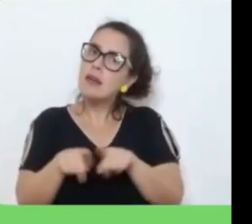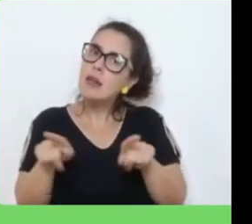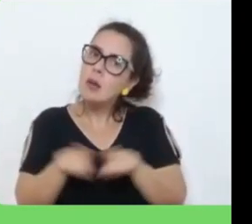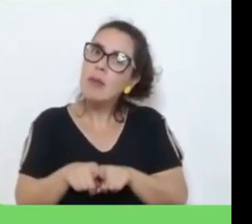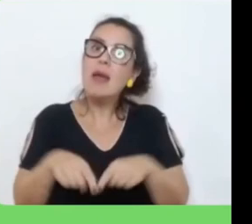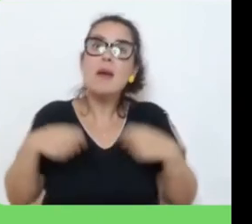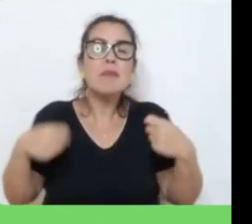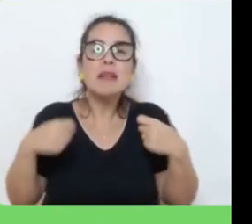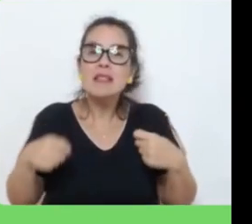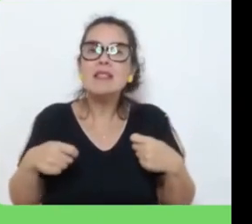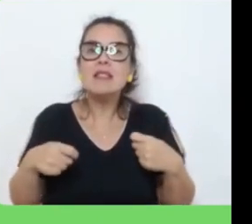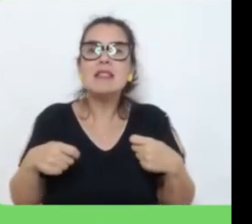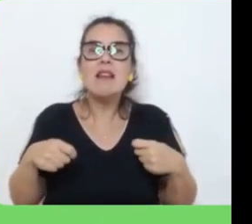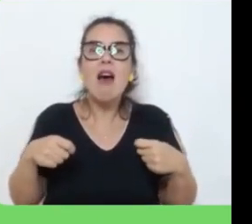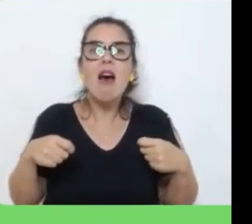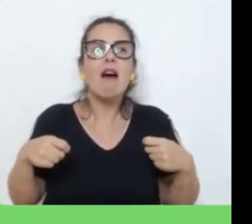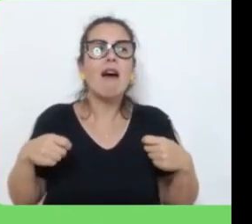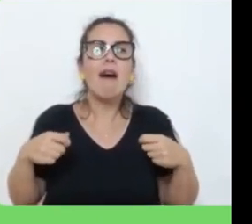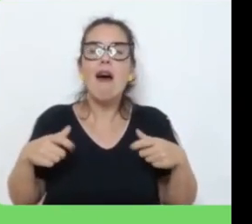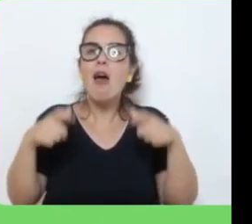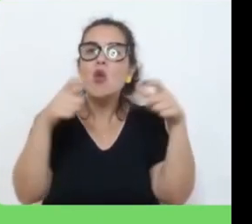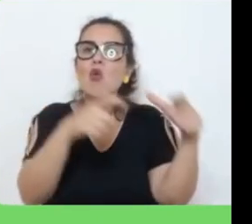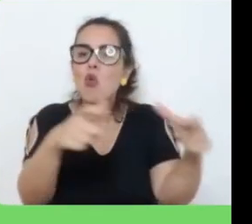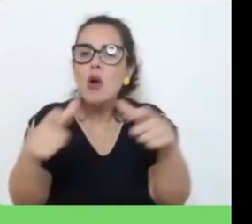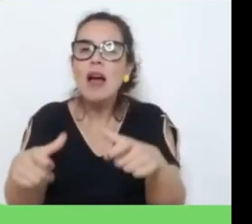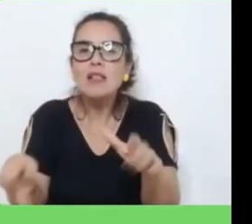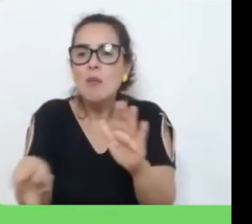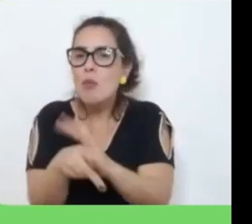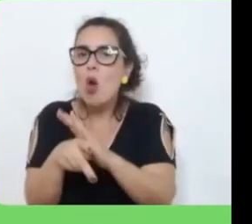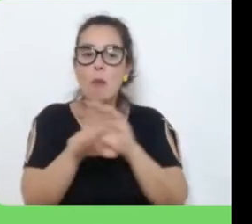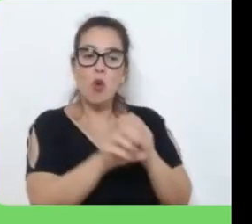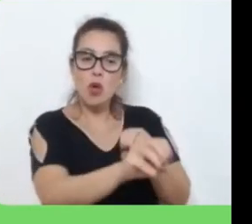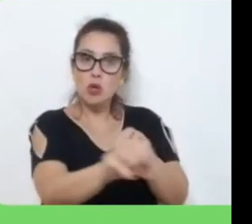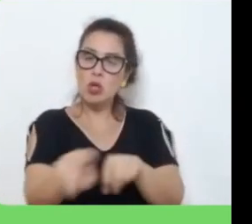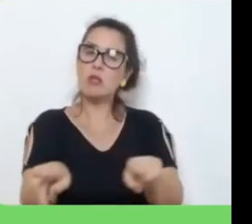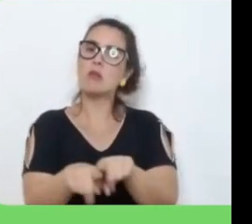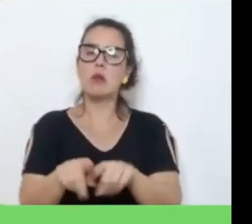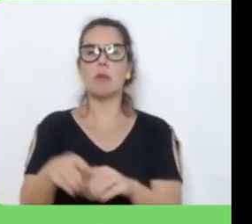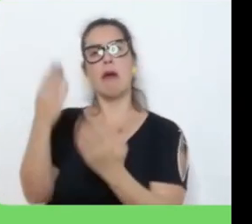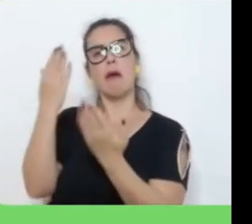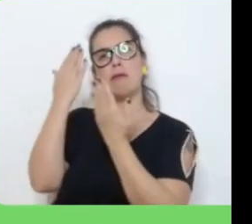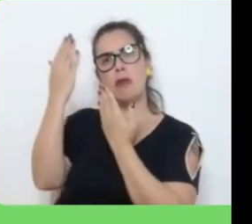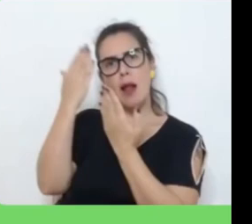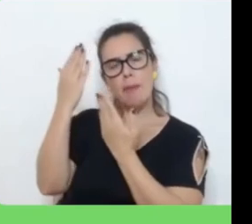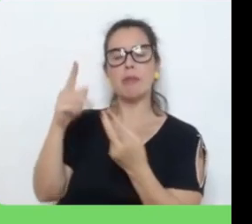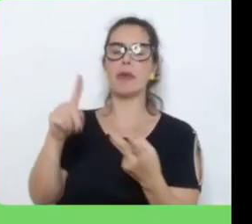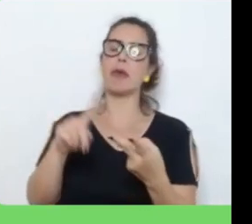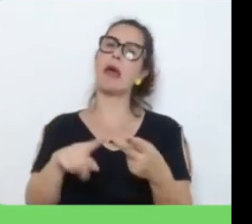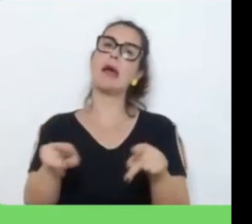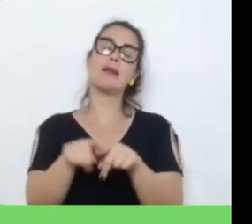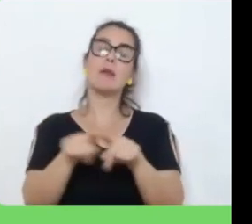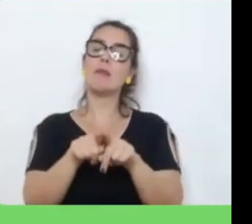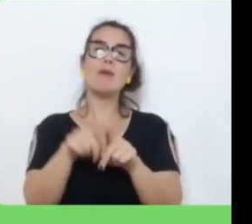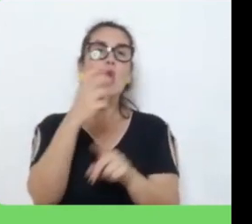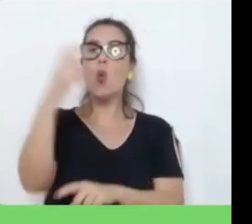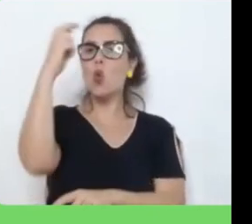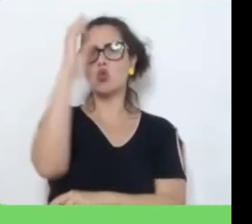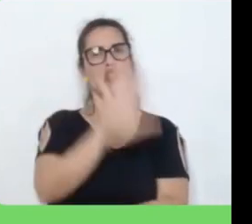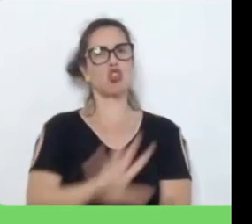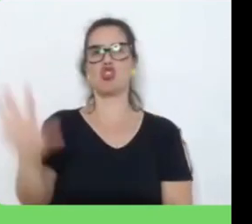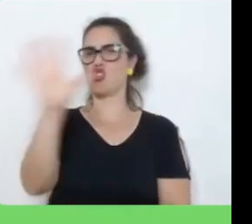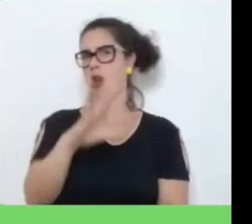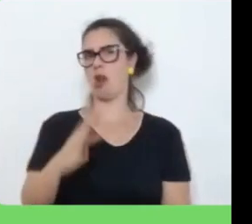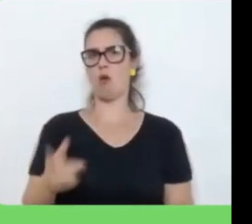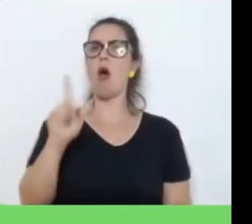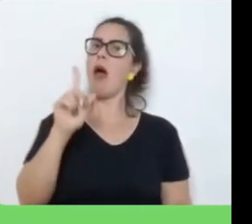espaços de Educação de eh tratamento terapêutico de Cultura enfim o Marco legal